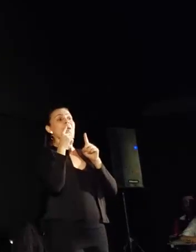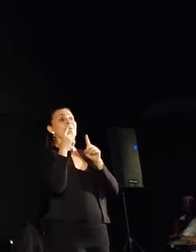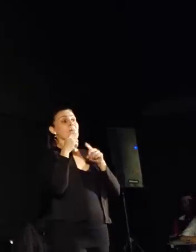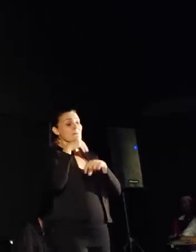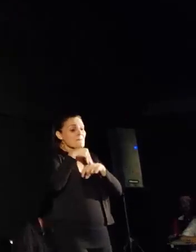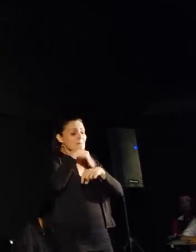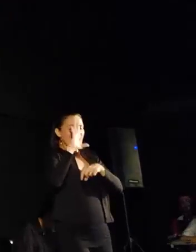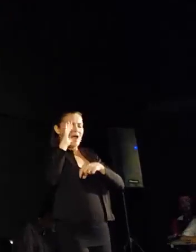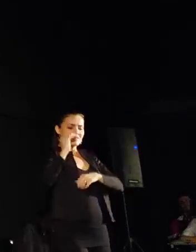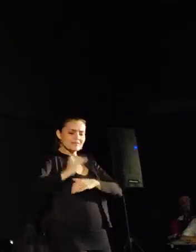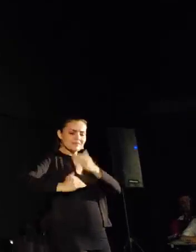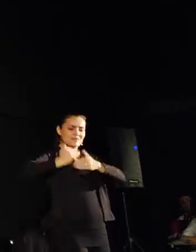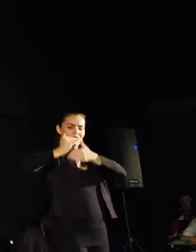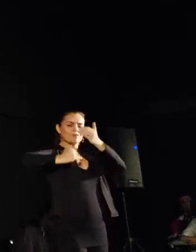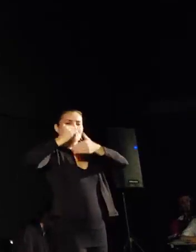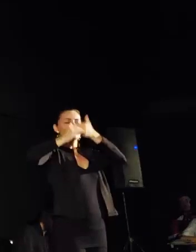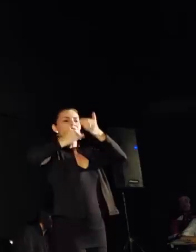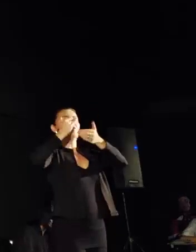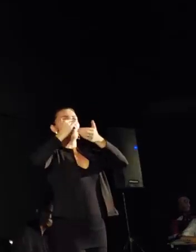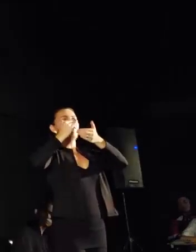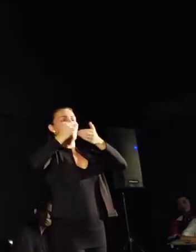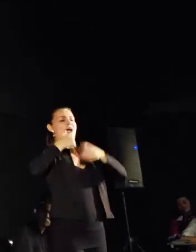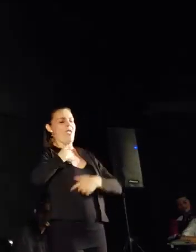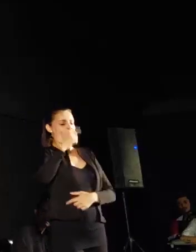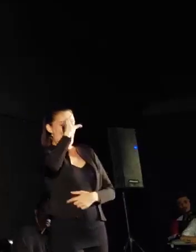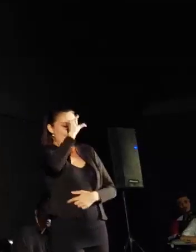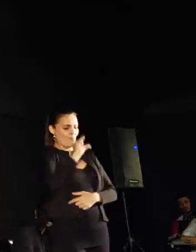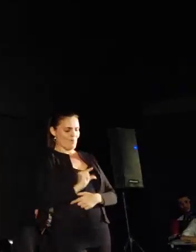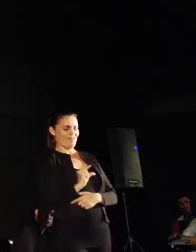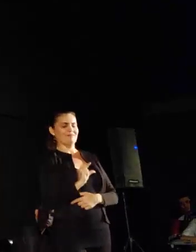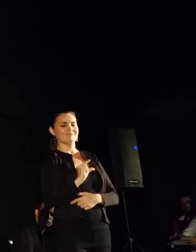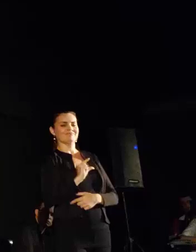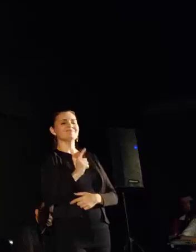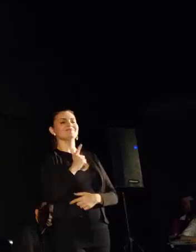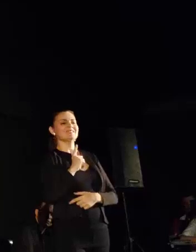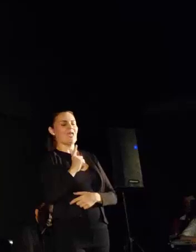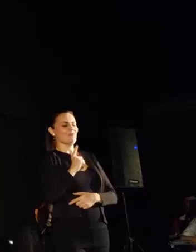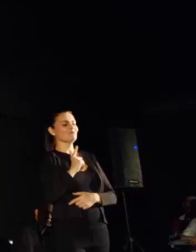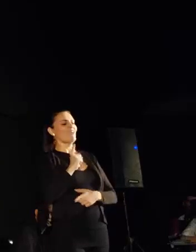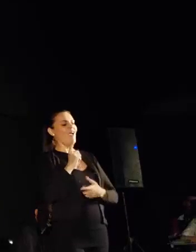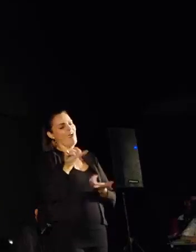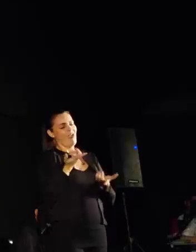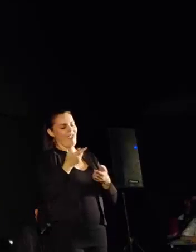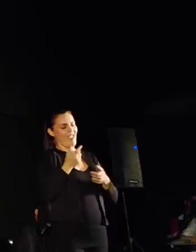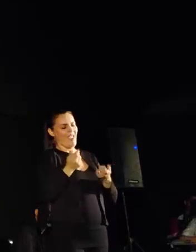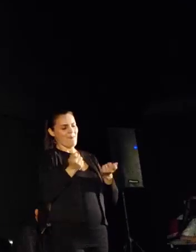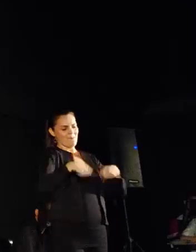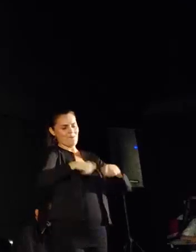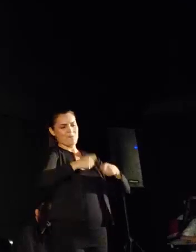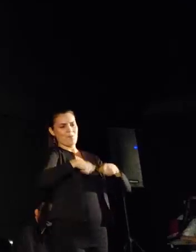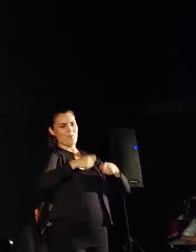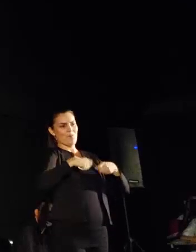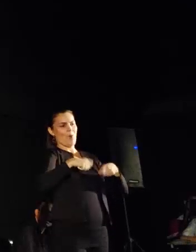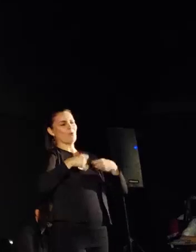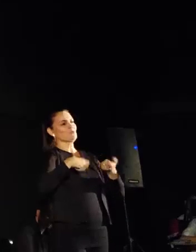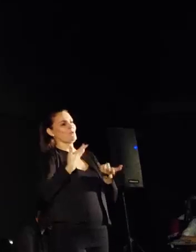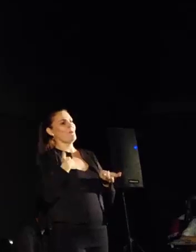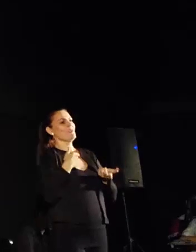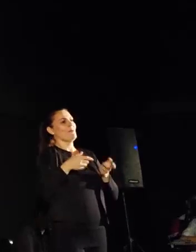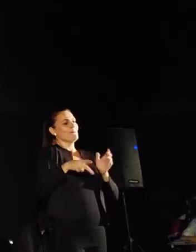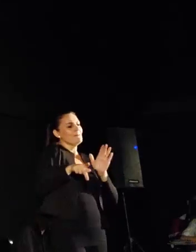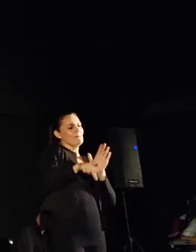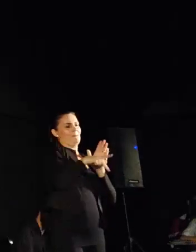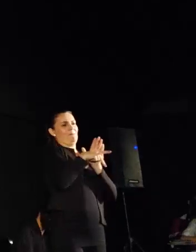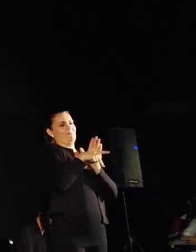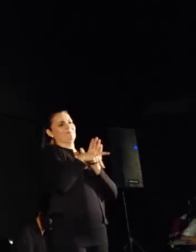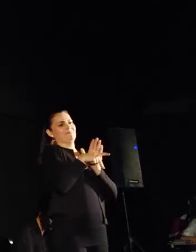no seu processo de concentração, menos eu tenho a capacidade, menos eu tenho espaço para desenvolver a minha pretensa liberdade de propriedade.